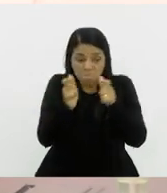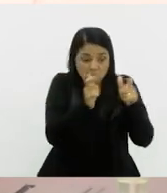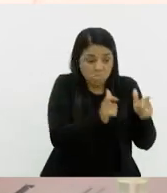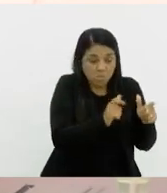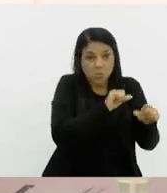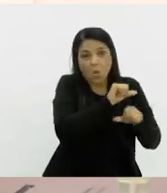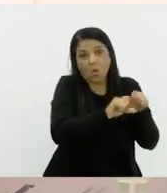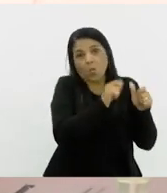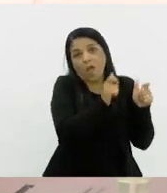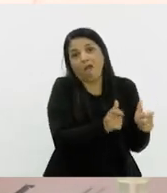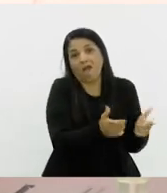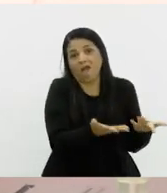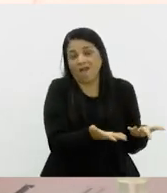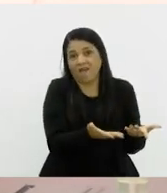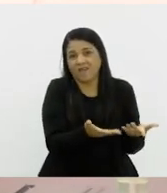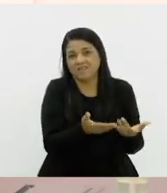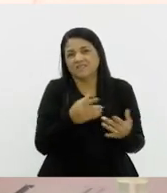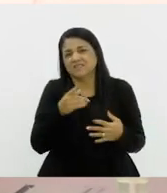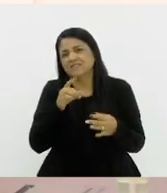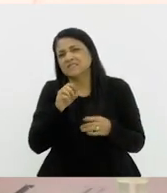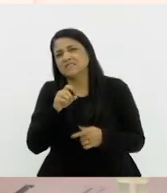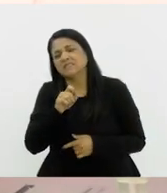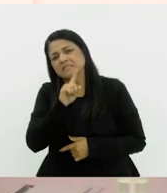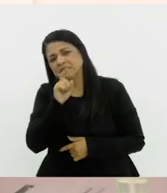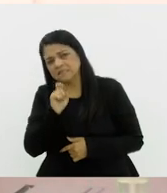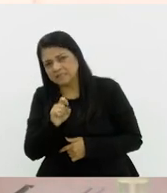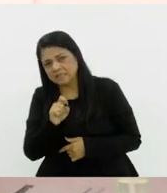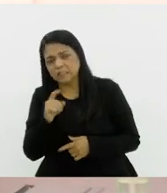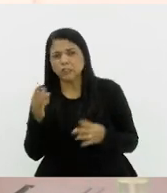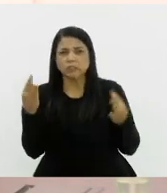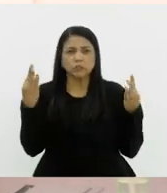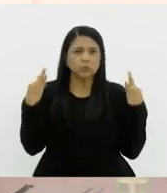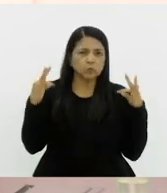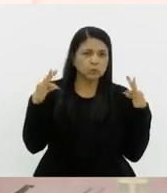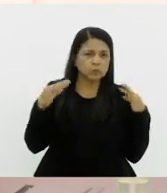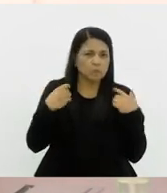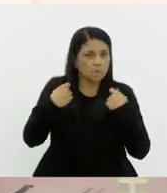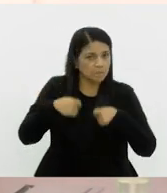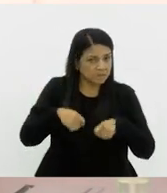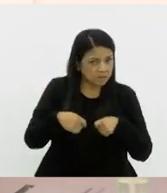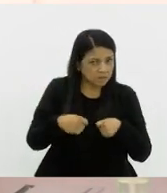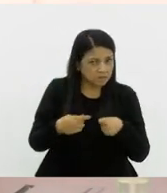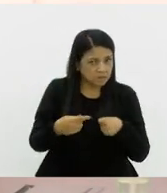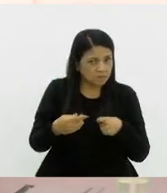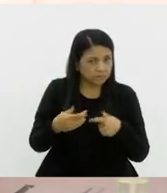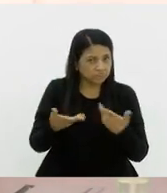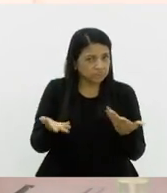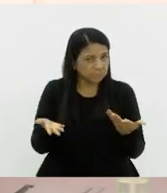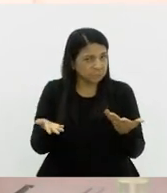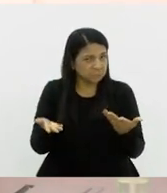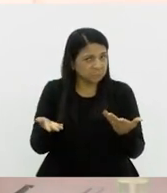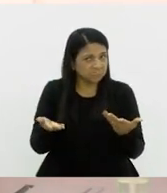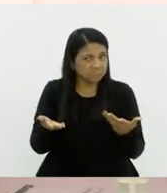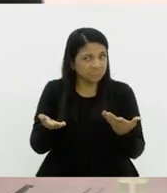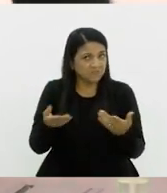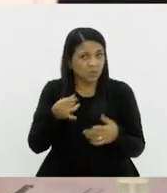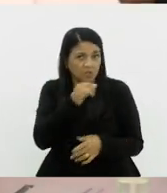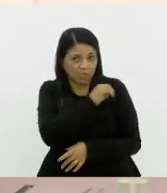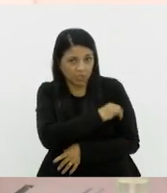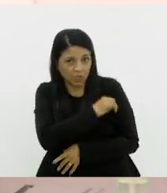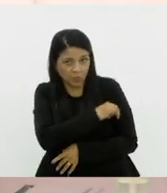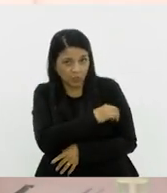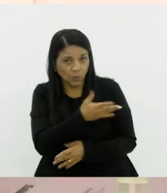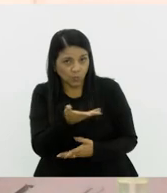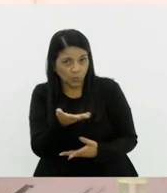penso é o seguinte, será que o turismo do Rio de Janeiro precisa disso? Será que a gente precisa